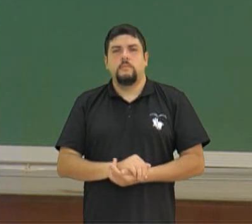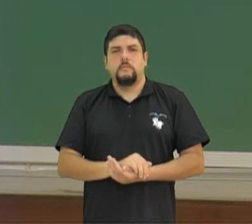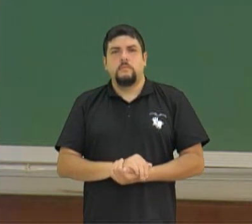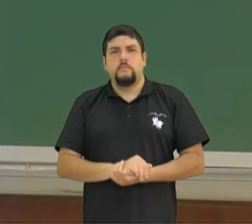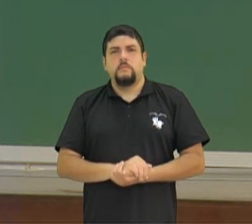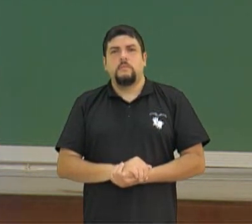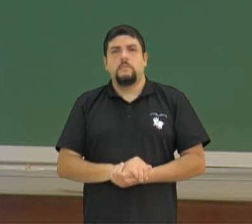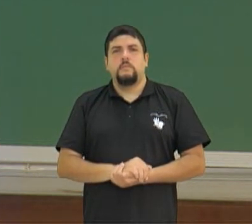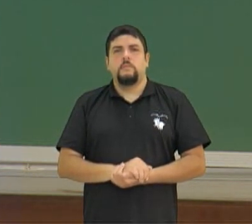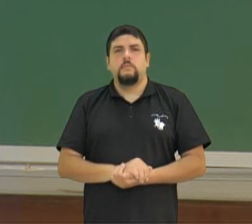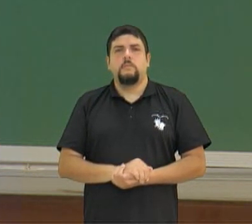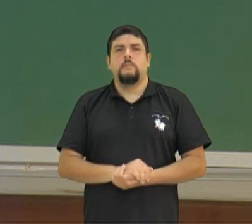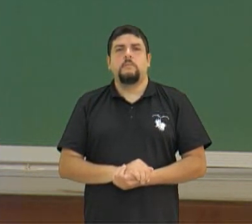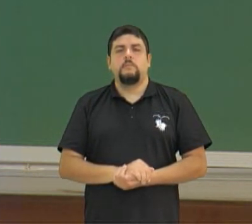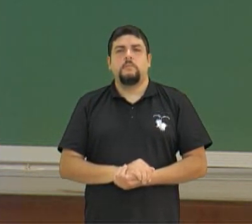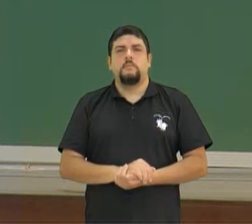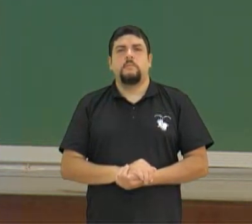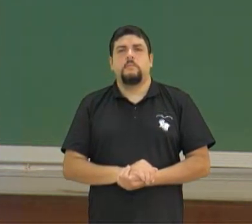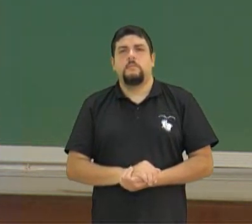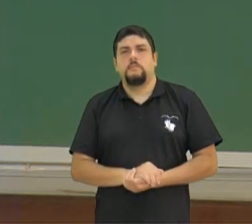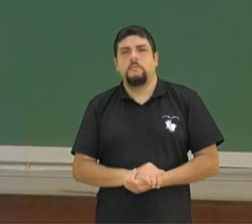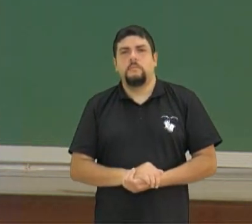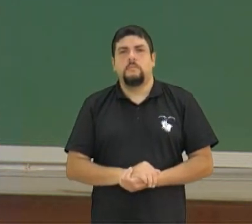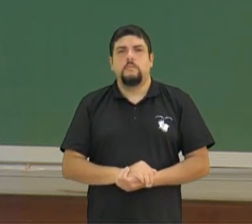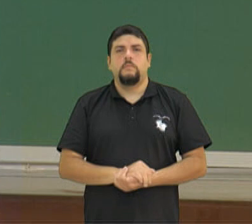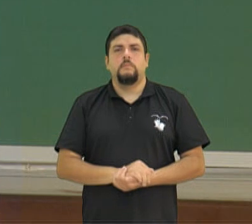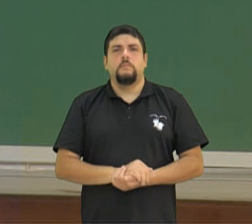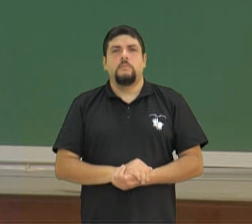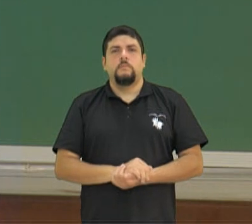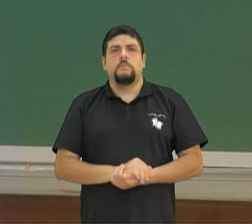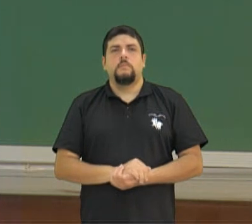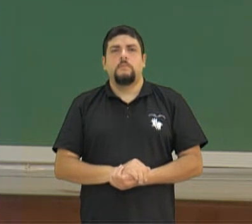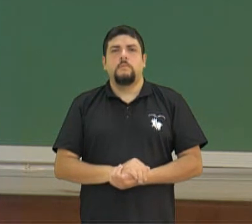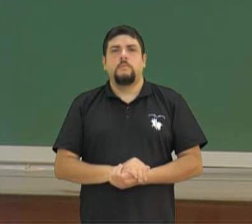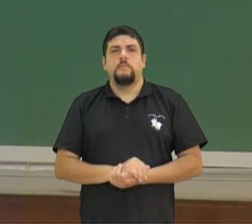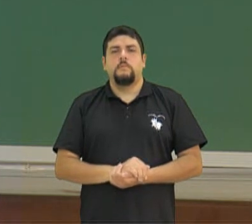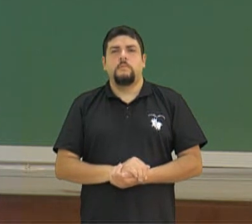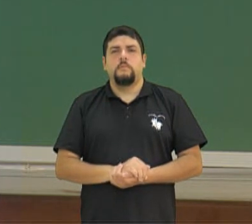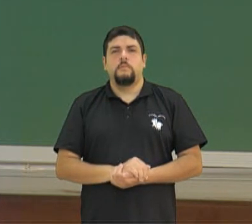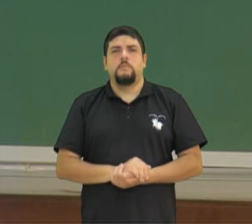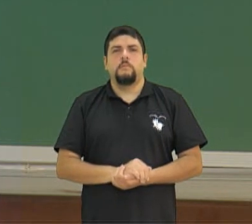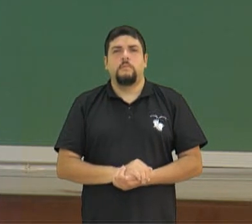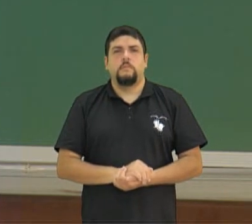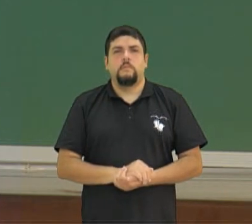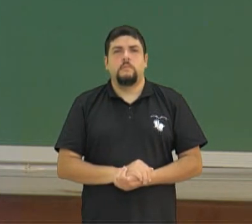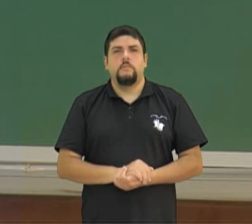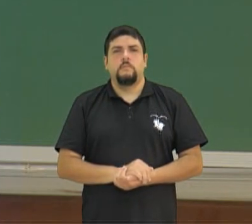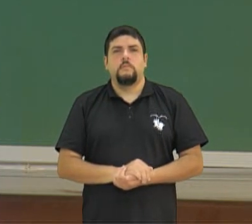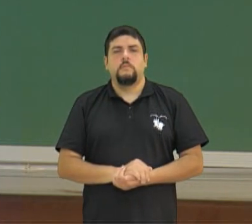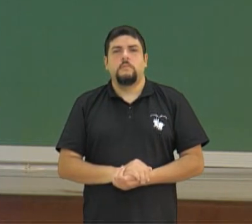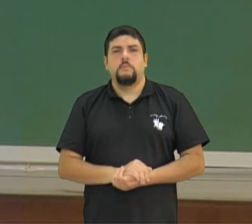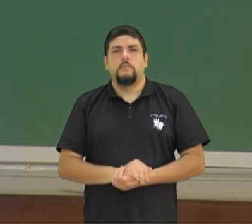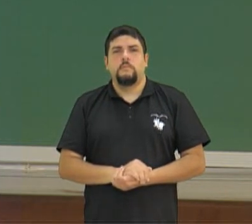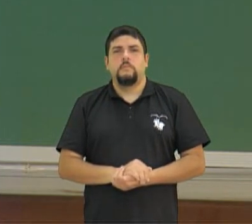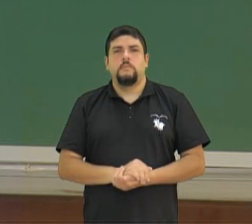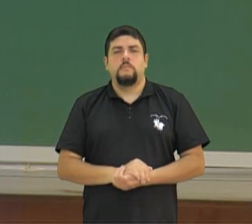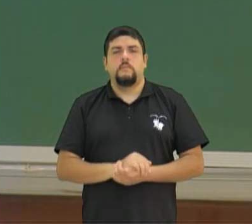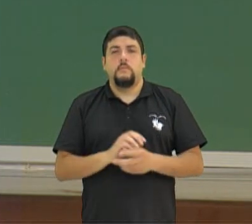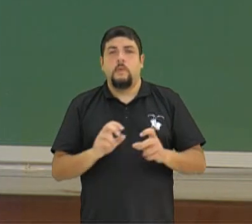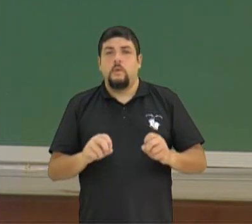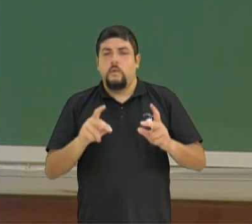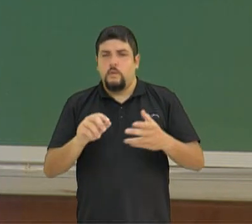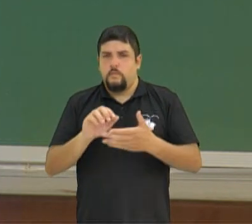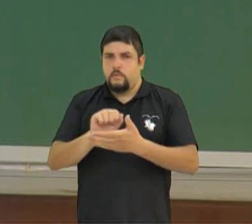é a virilha, e el pé. Estão aí algumas partes do corpo humano. E na